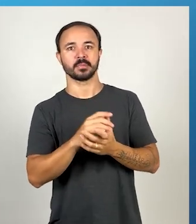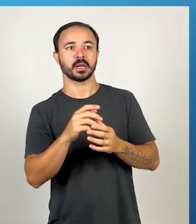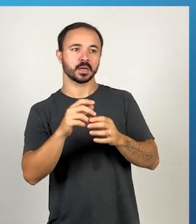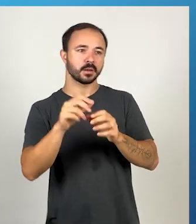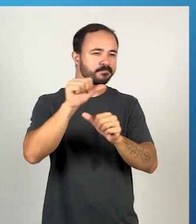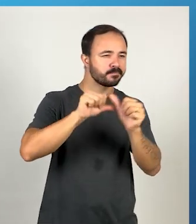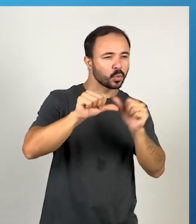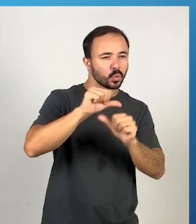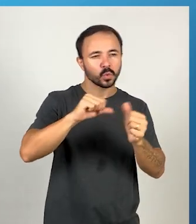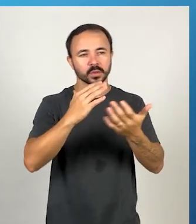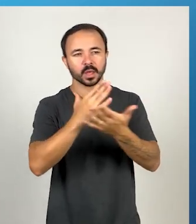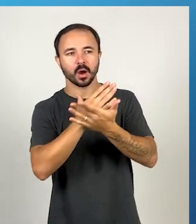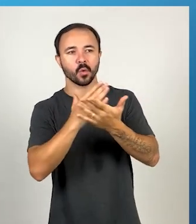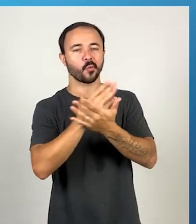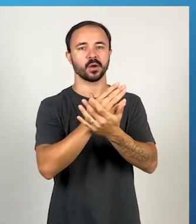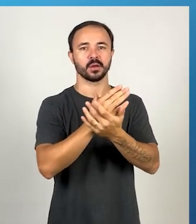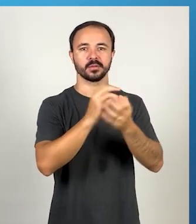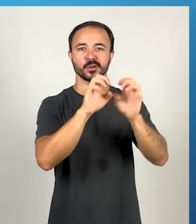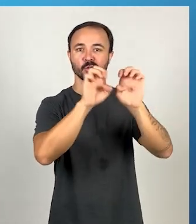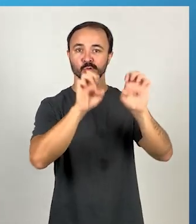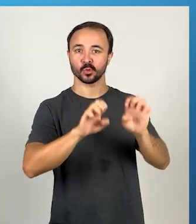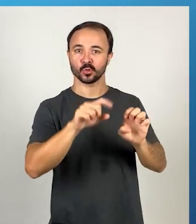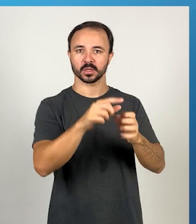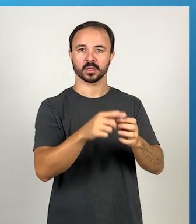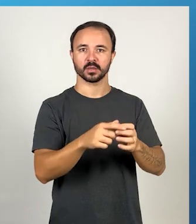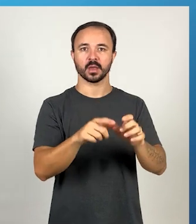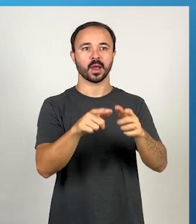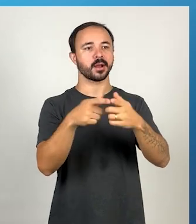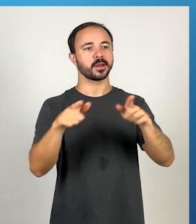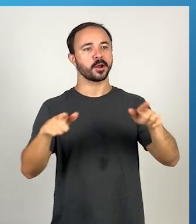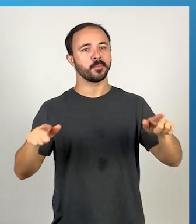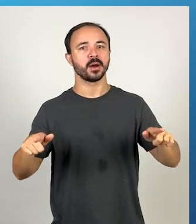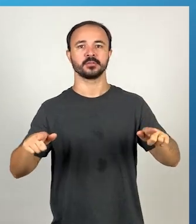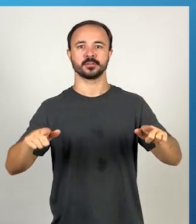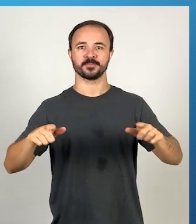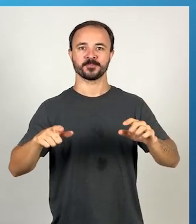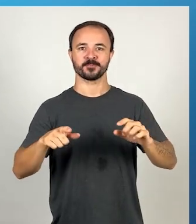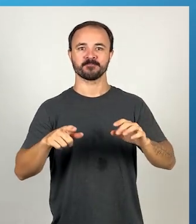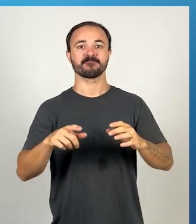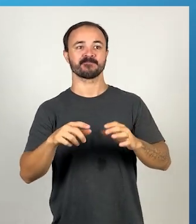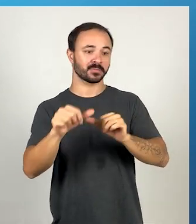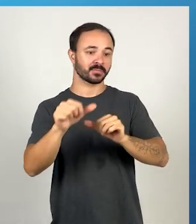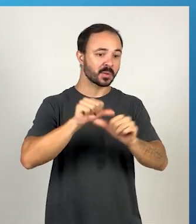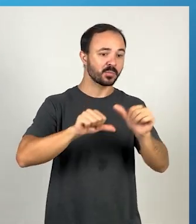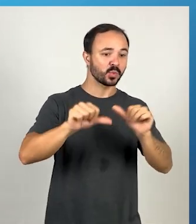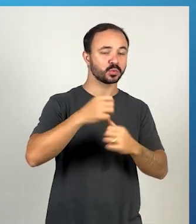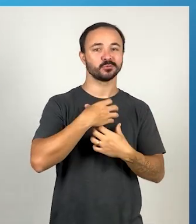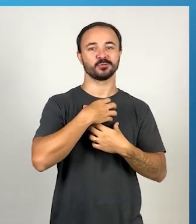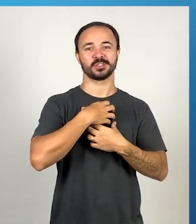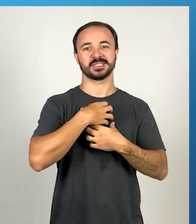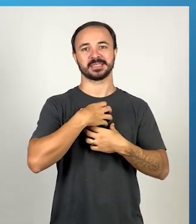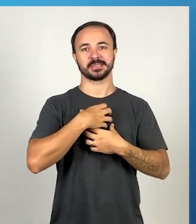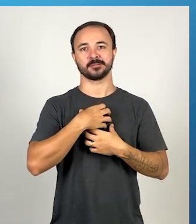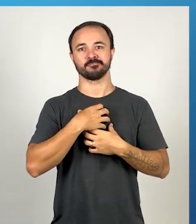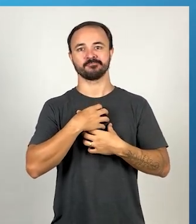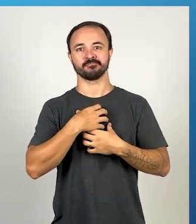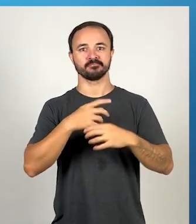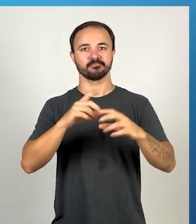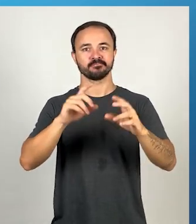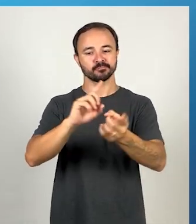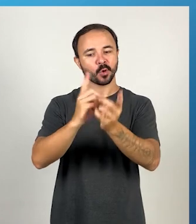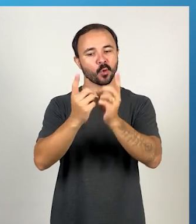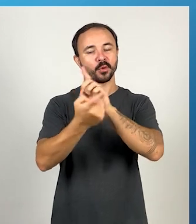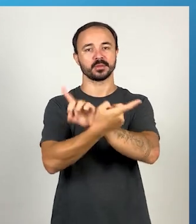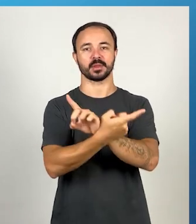interfere na estrutura gramatical, invertendo a ordem natural dos termos. Em vez de seguir a ordem gramatical